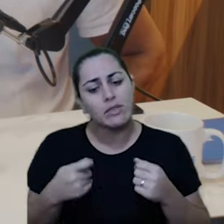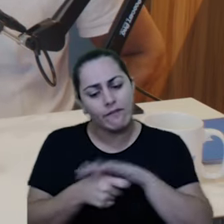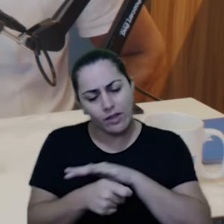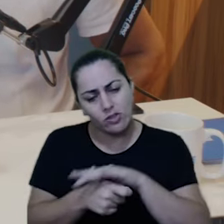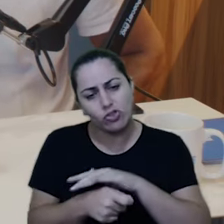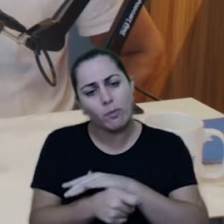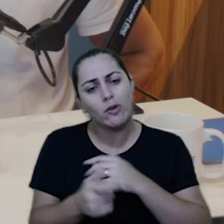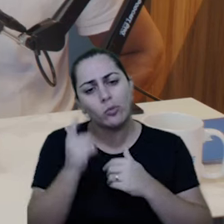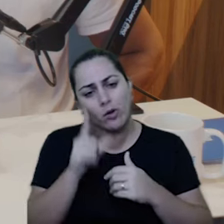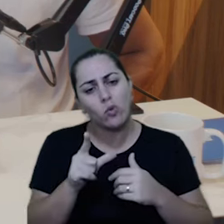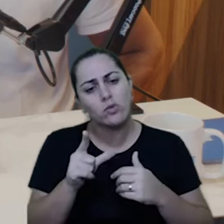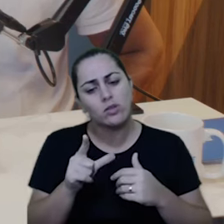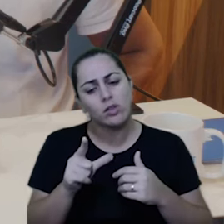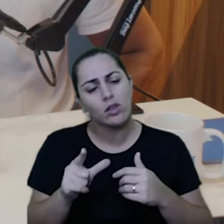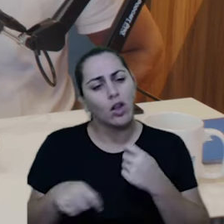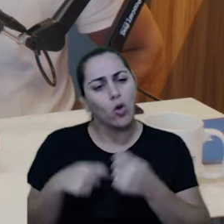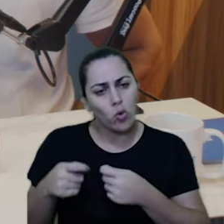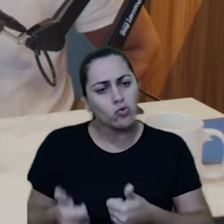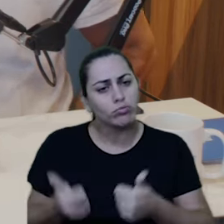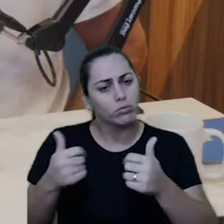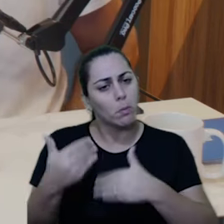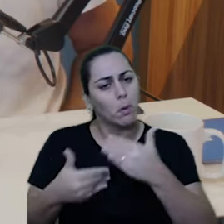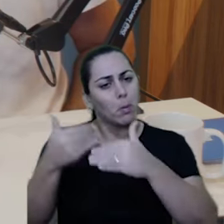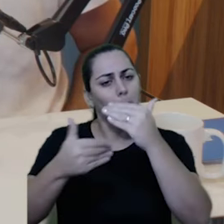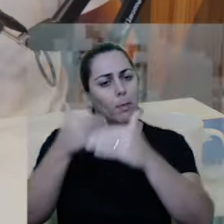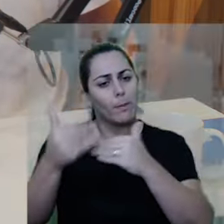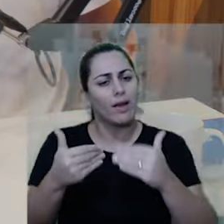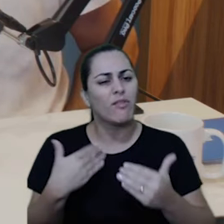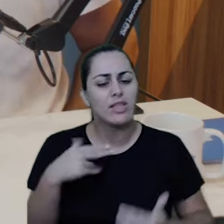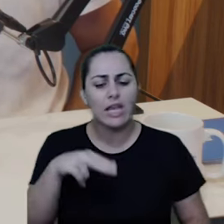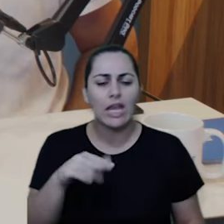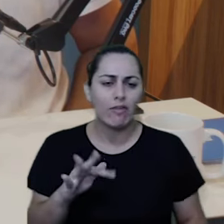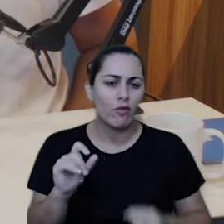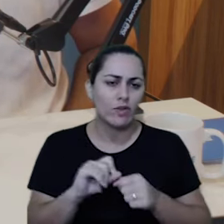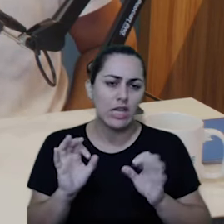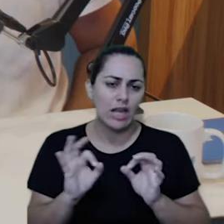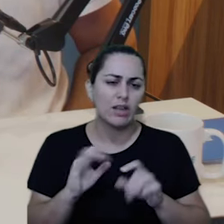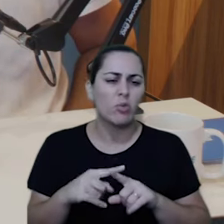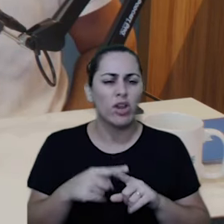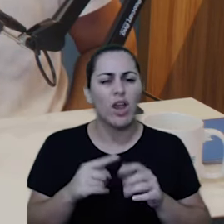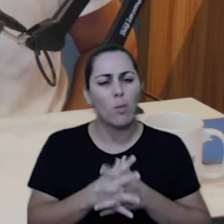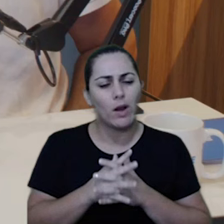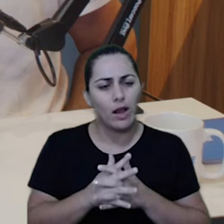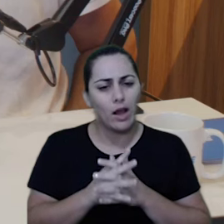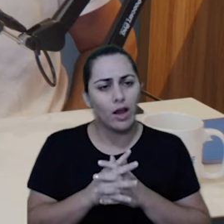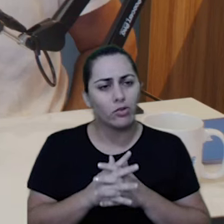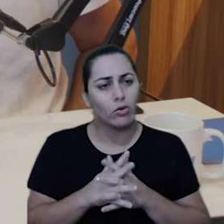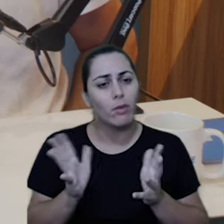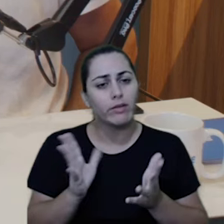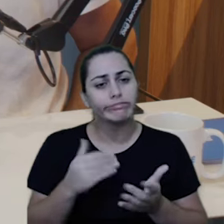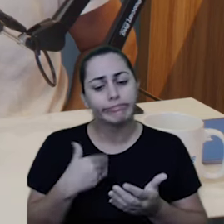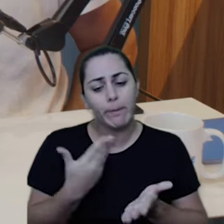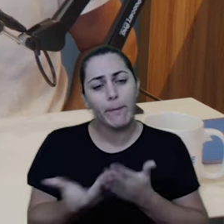fazer um investimento para expandir o seu negócio porque às vezes você se limita em não emitir nota por parecer algo muito complexo e deixa de